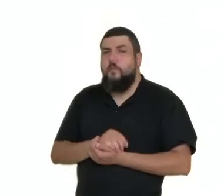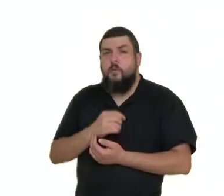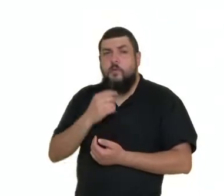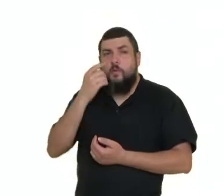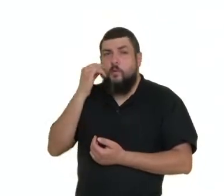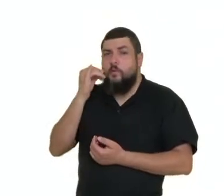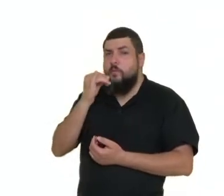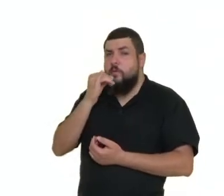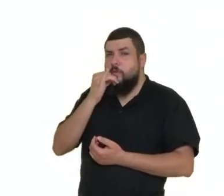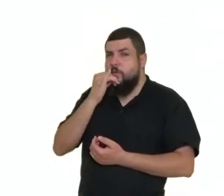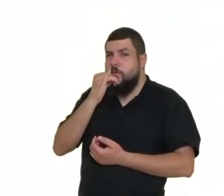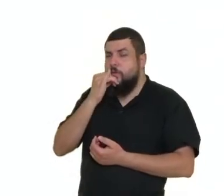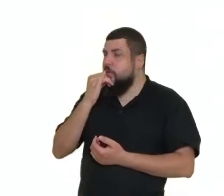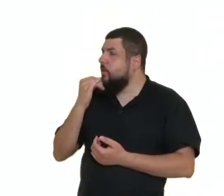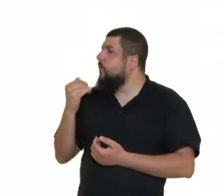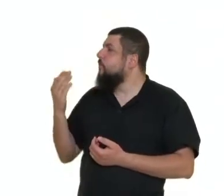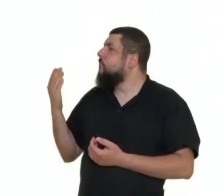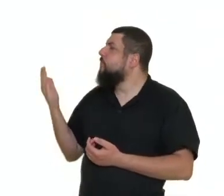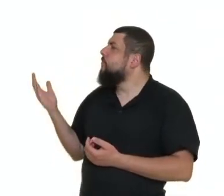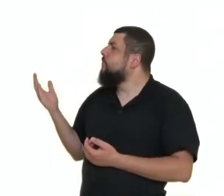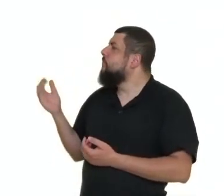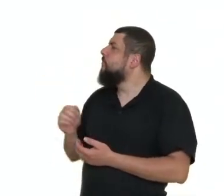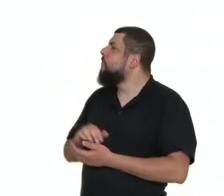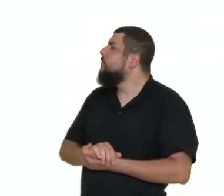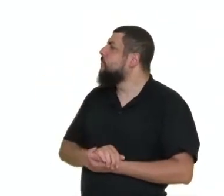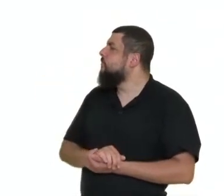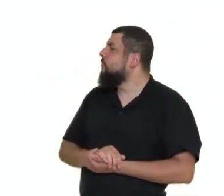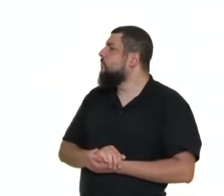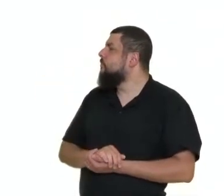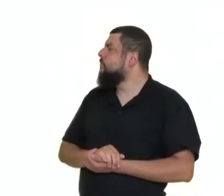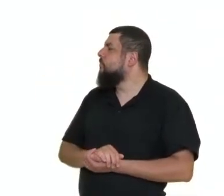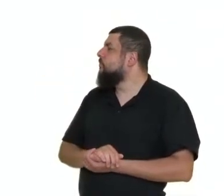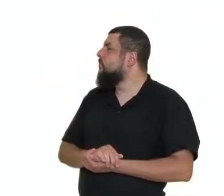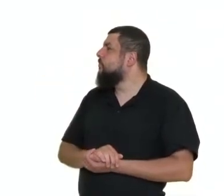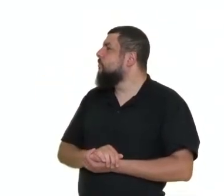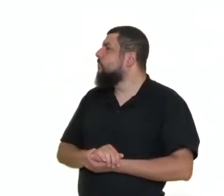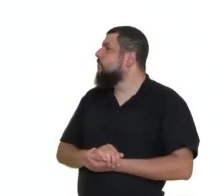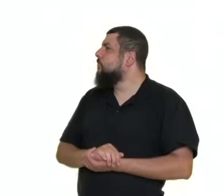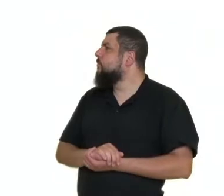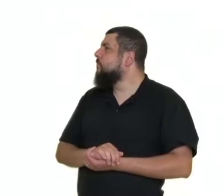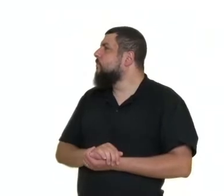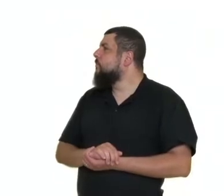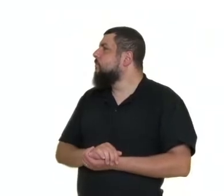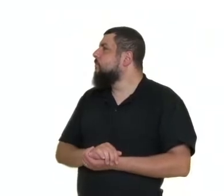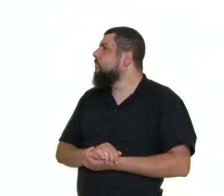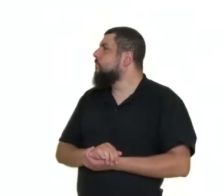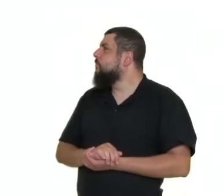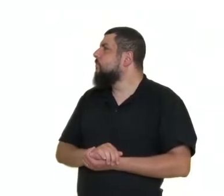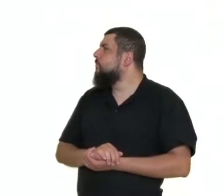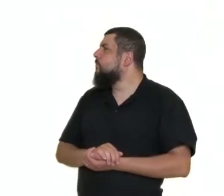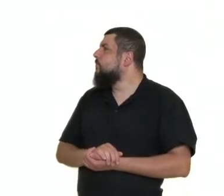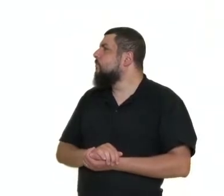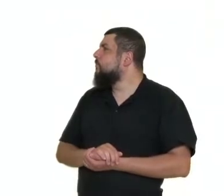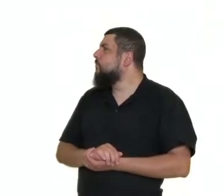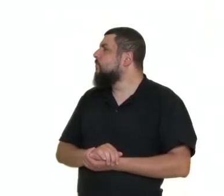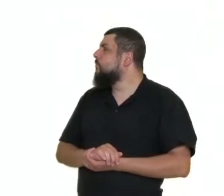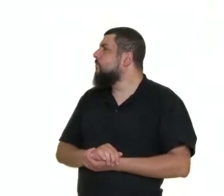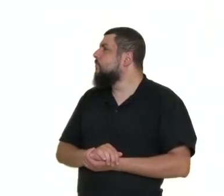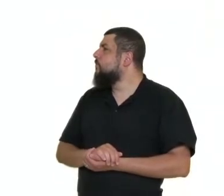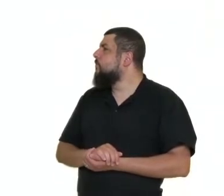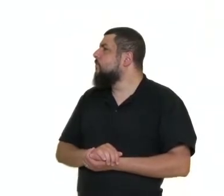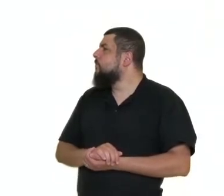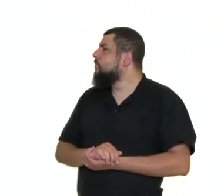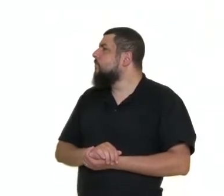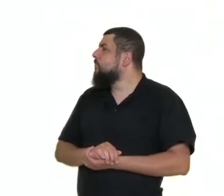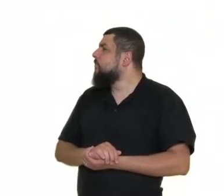aqui, Terminação on, ona, para o masculino e feminino, aço, assa, masculino e